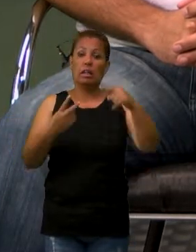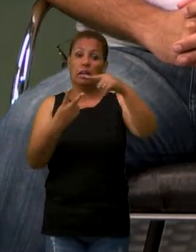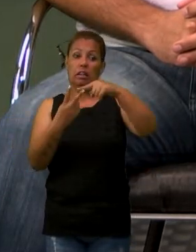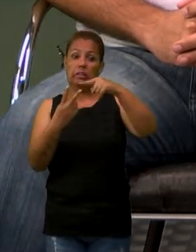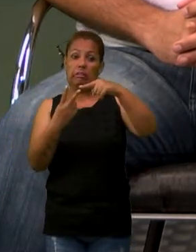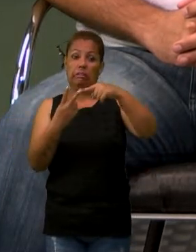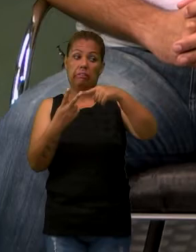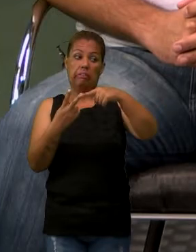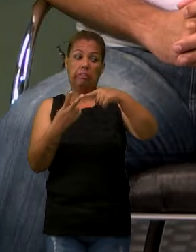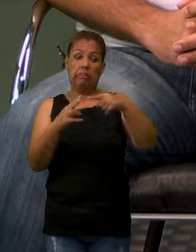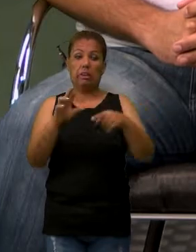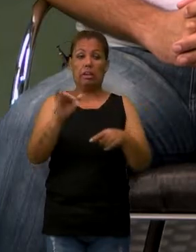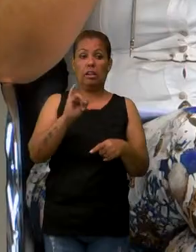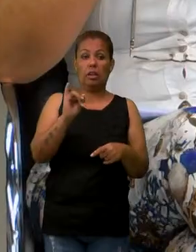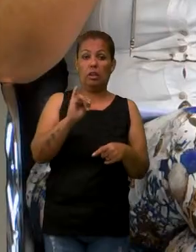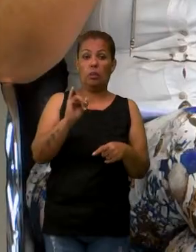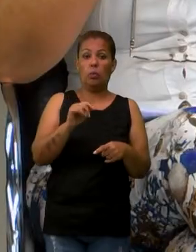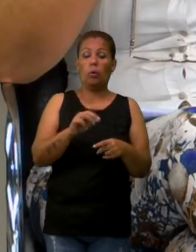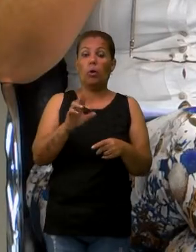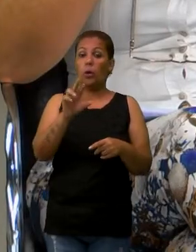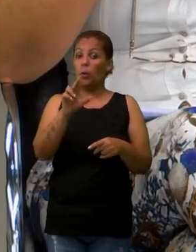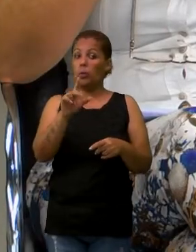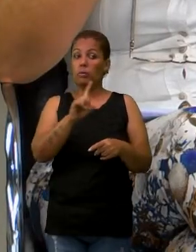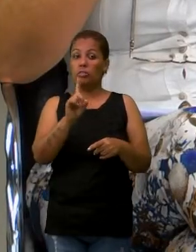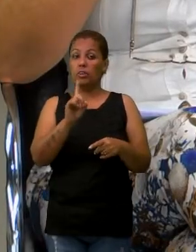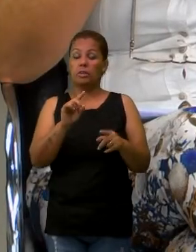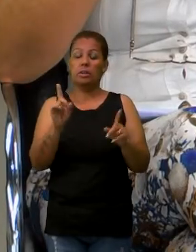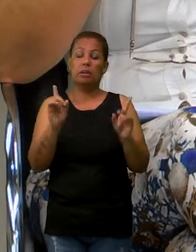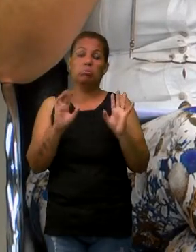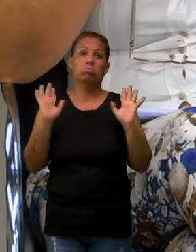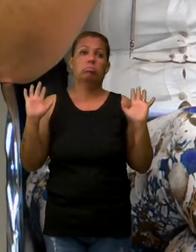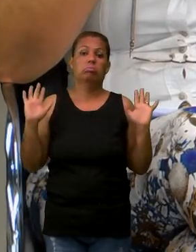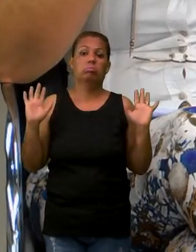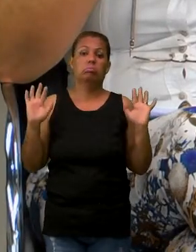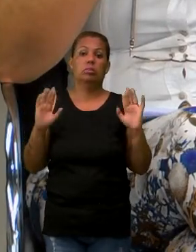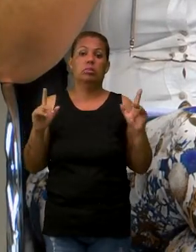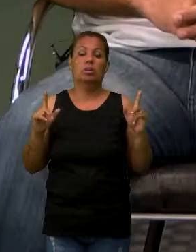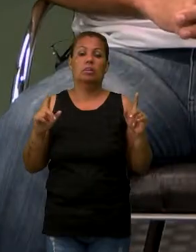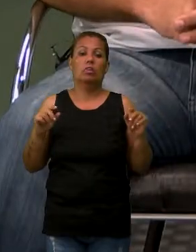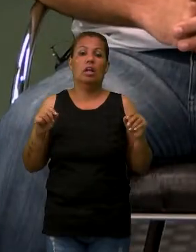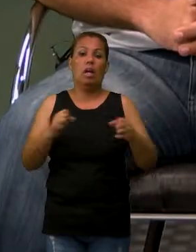fernando não é lá essas